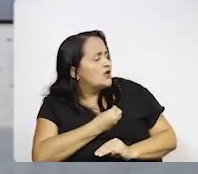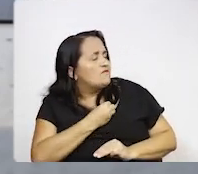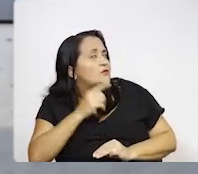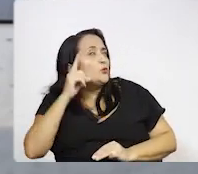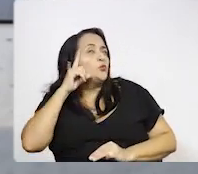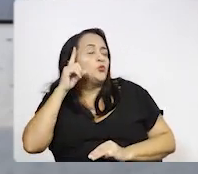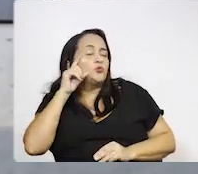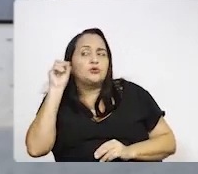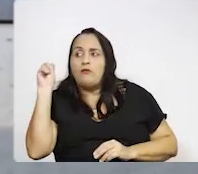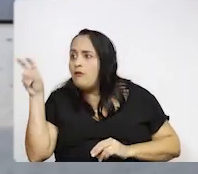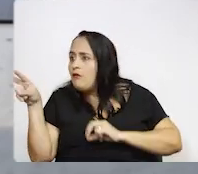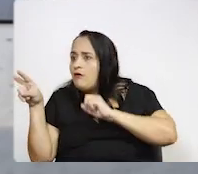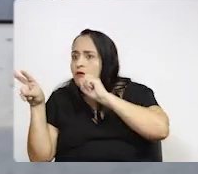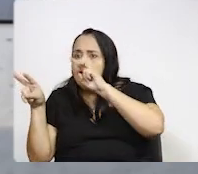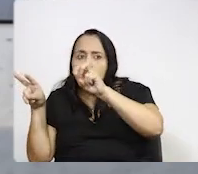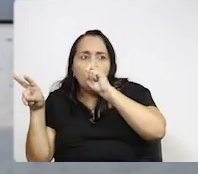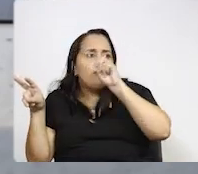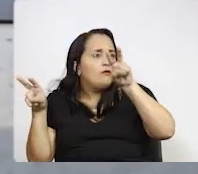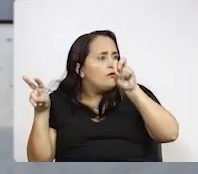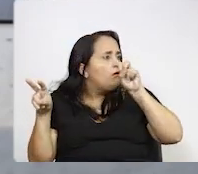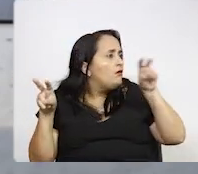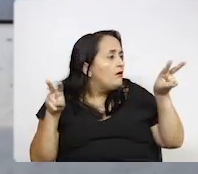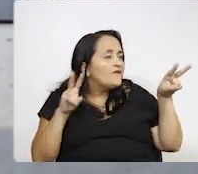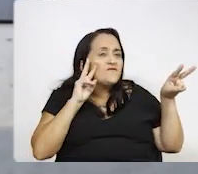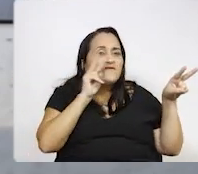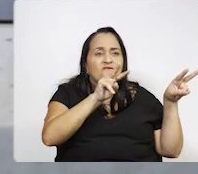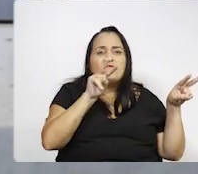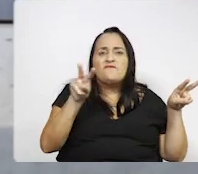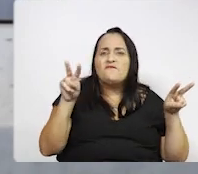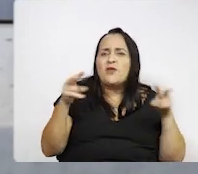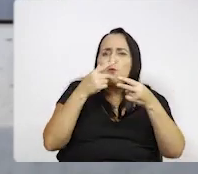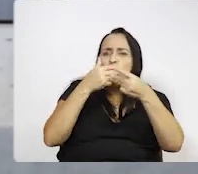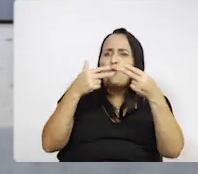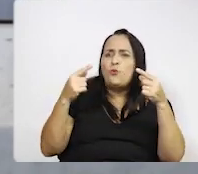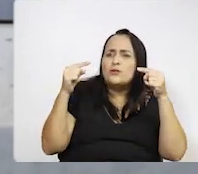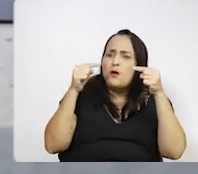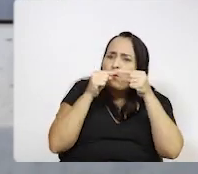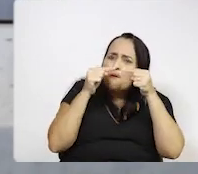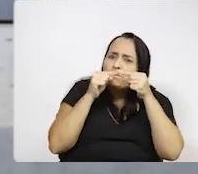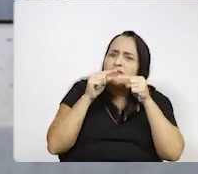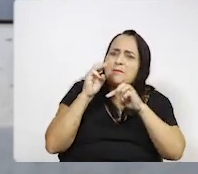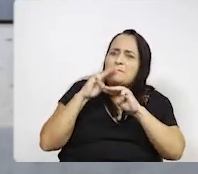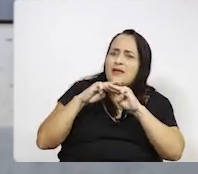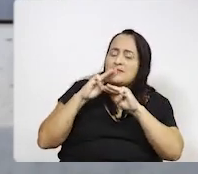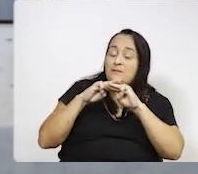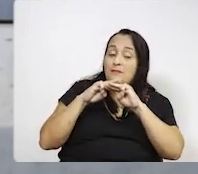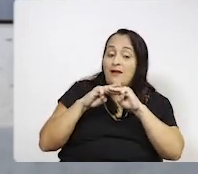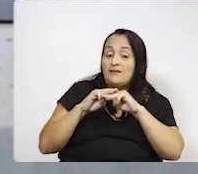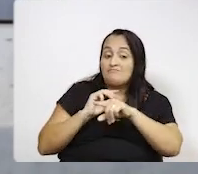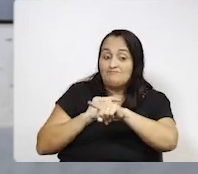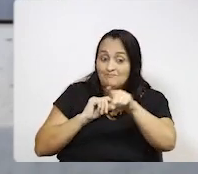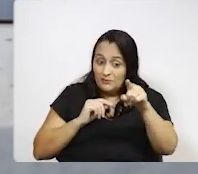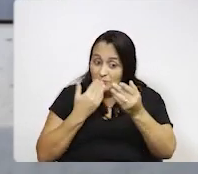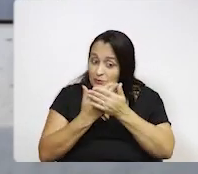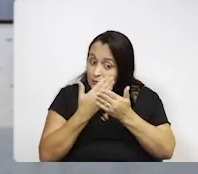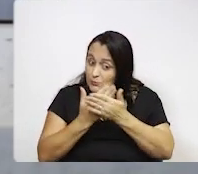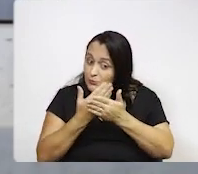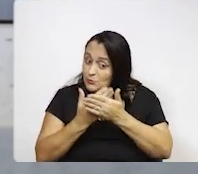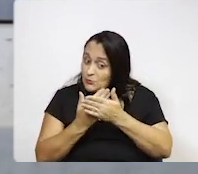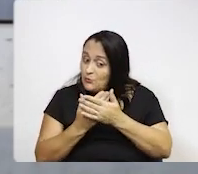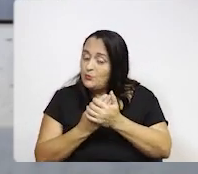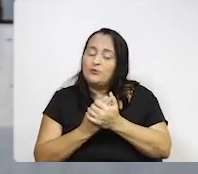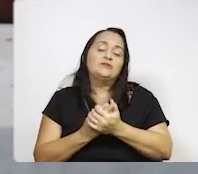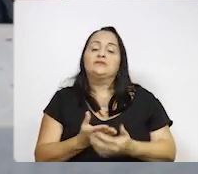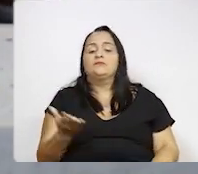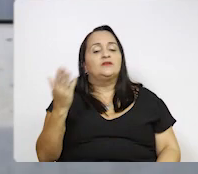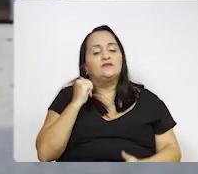enxergar ela no nosso dia a dia. E você está no caminho certo. Estuda, se dedica, que você chega longe, viu? E aí,